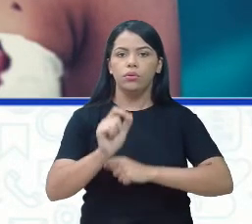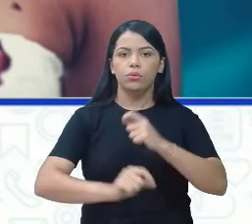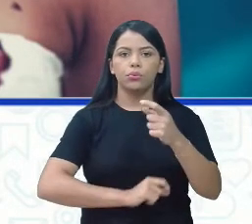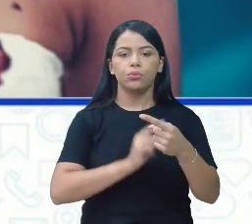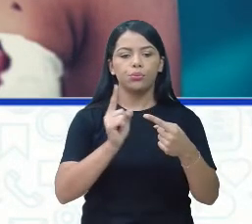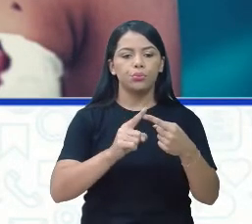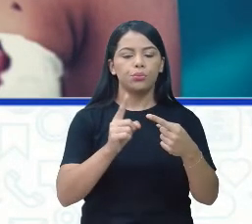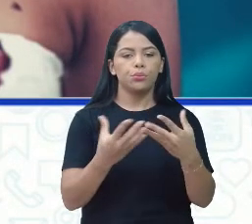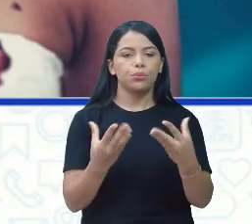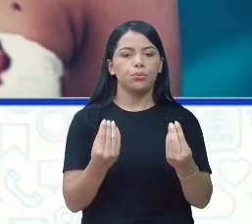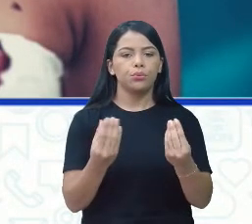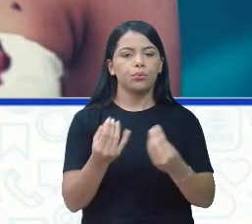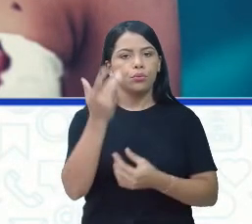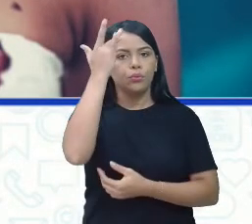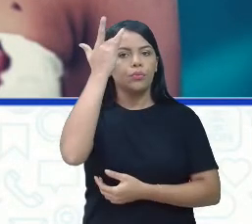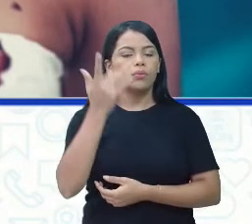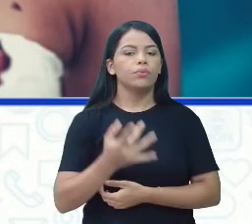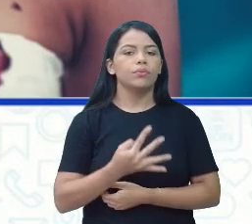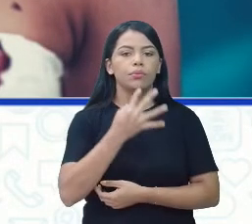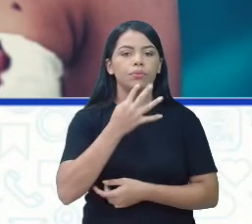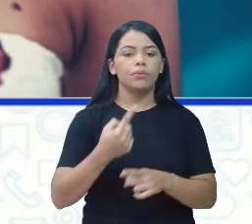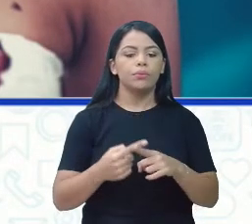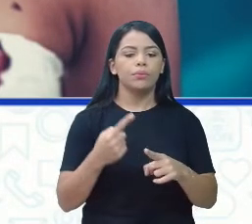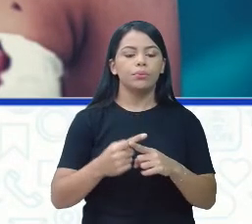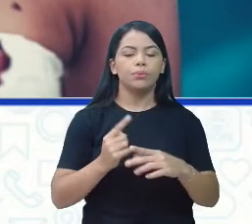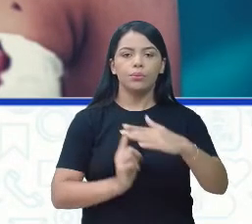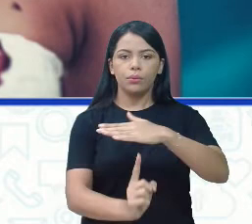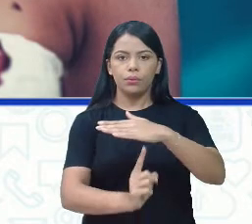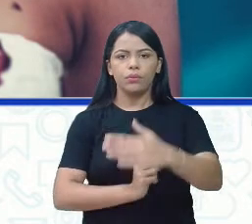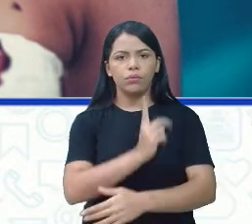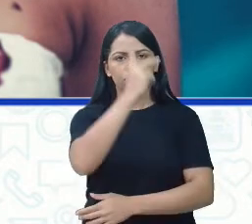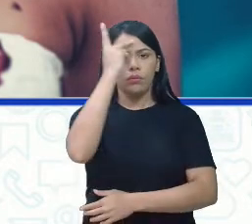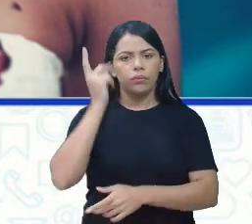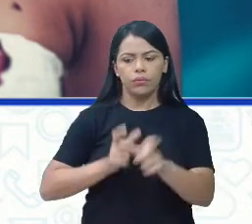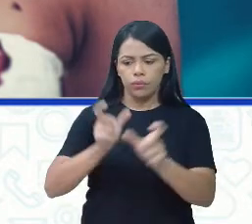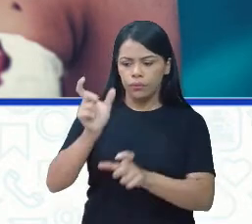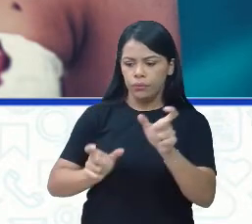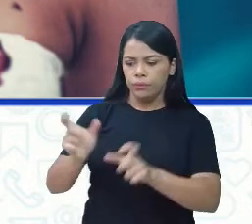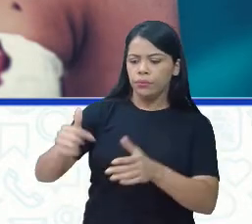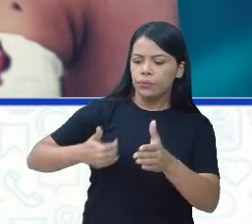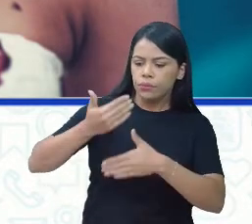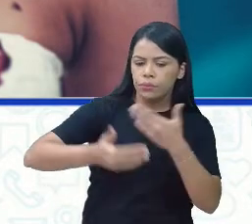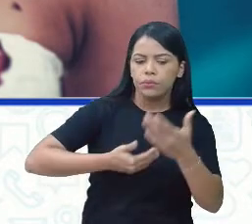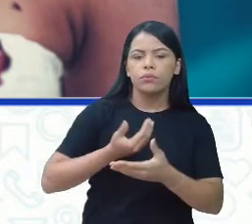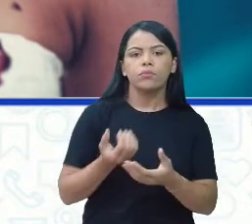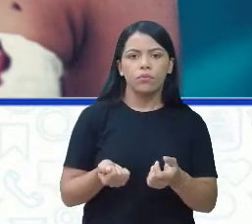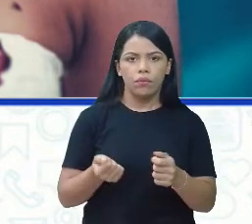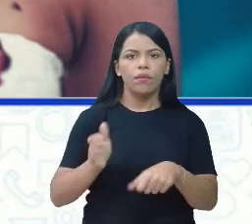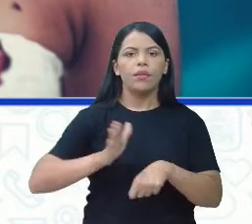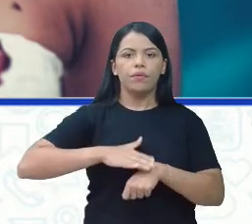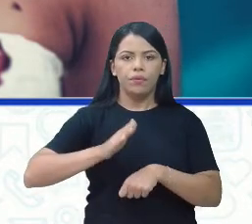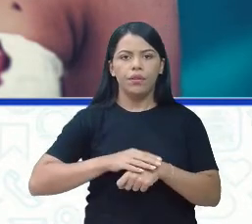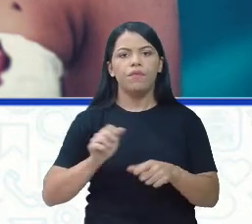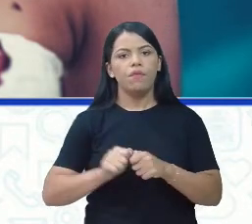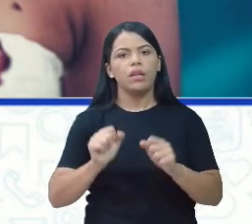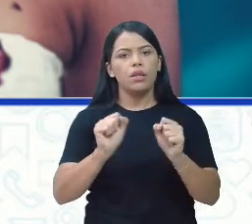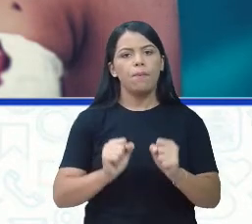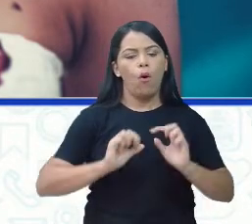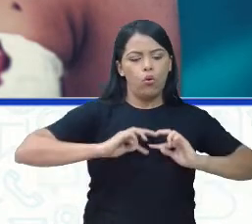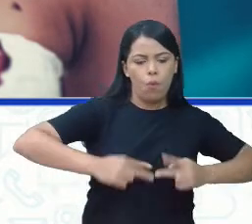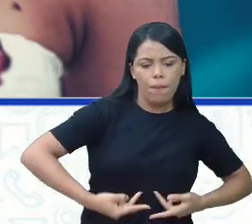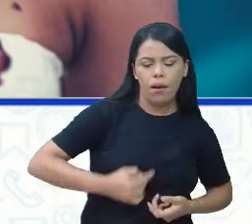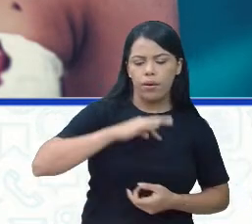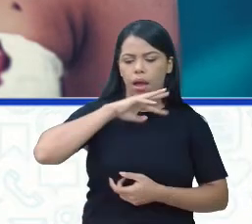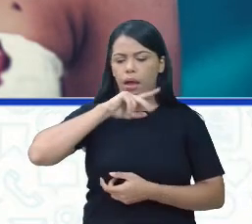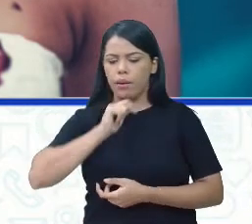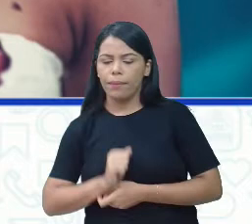reconhecimento, né? Porque as personagens são aquelas pessoas que desenvolvem a ação. As personagens podem ser humanas, animais,